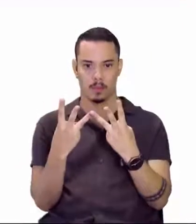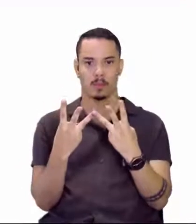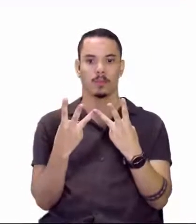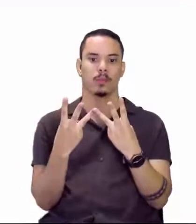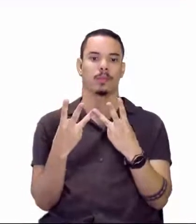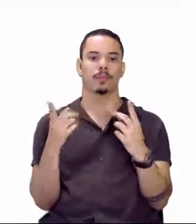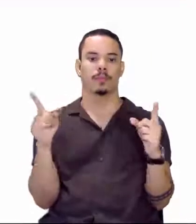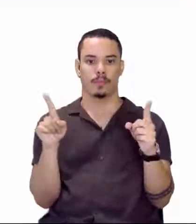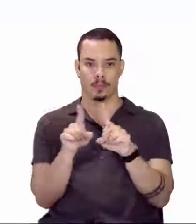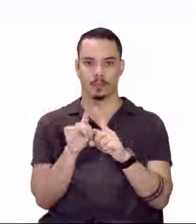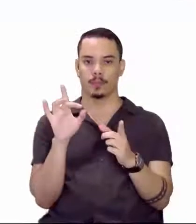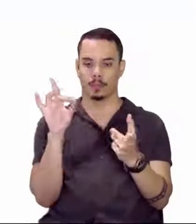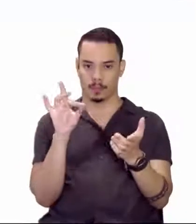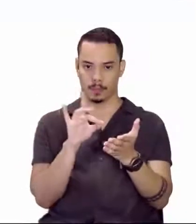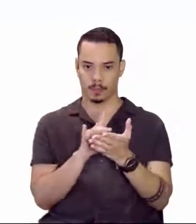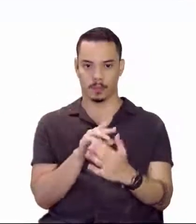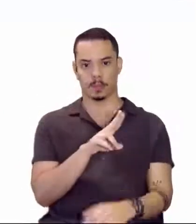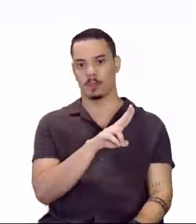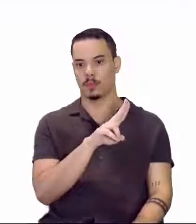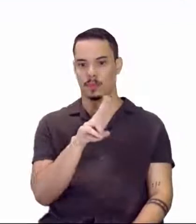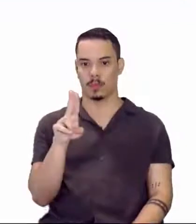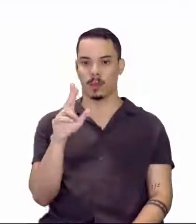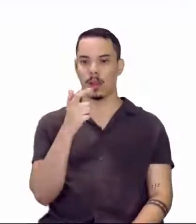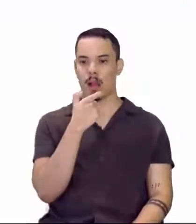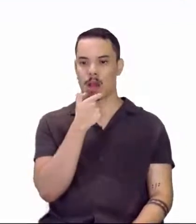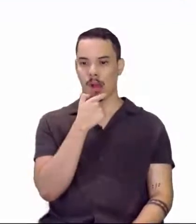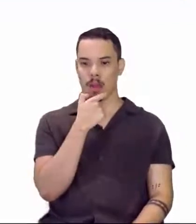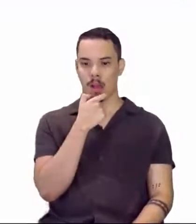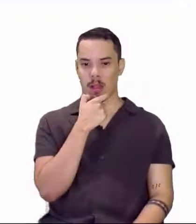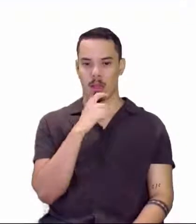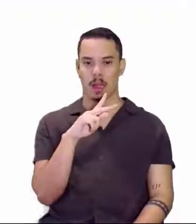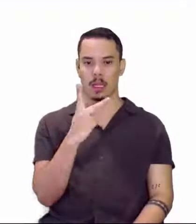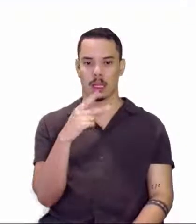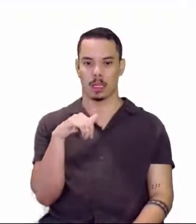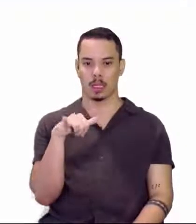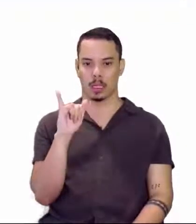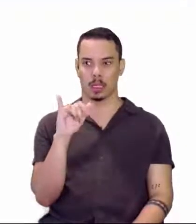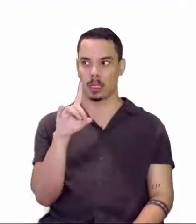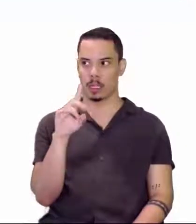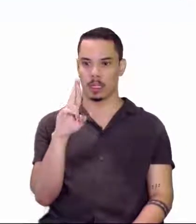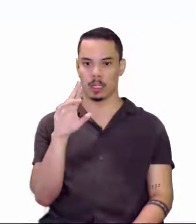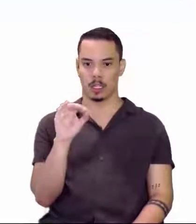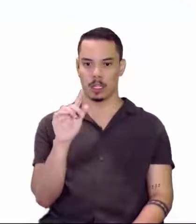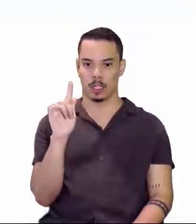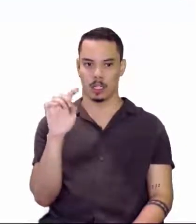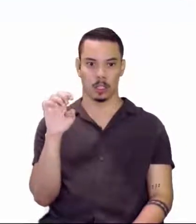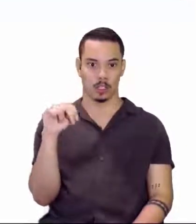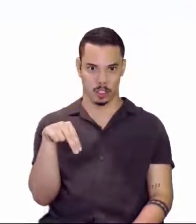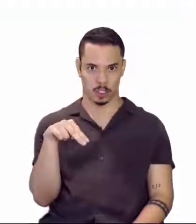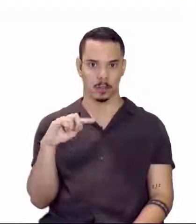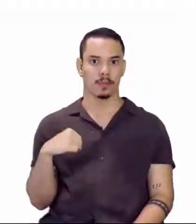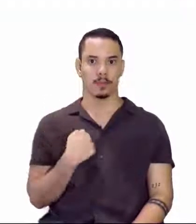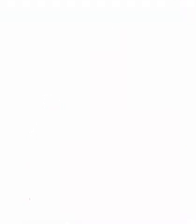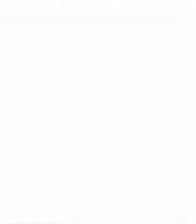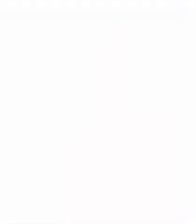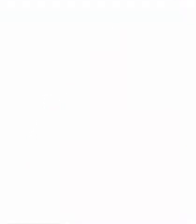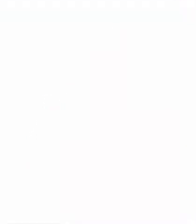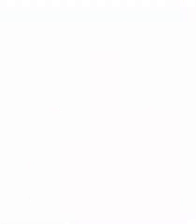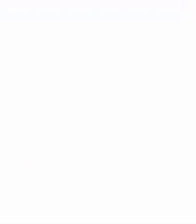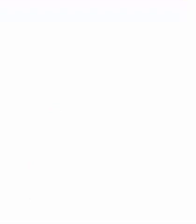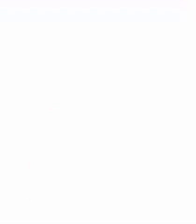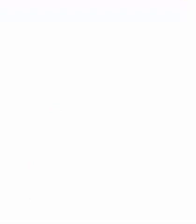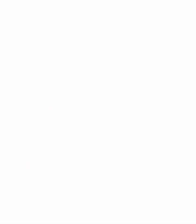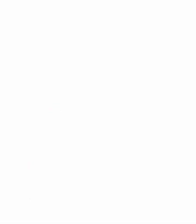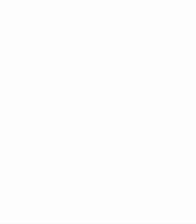e realmente o nome dele está em inglês, hidrogênio. Daí, no português, nós conhecemos como hidrogênio.